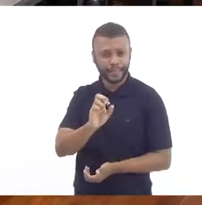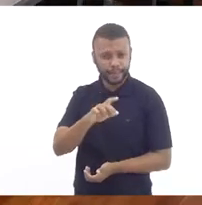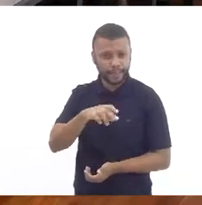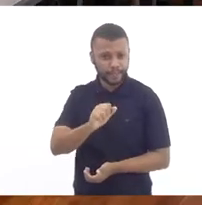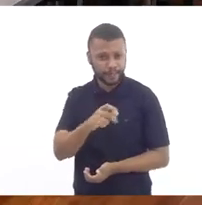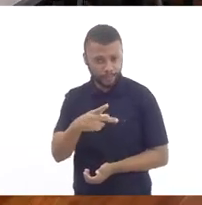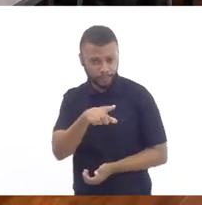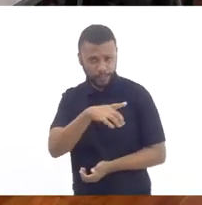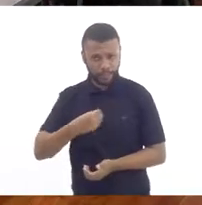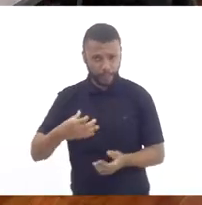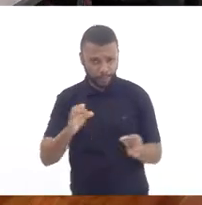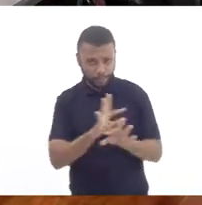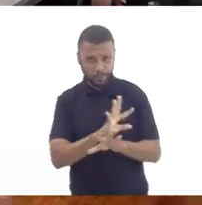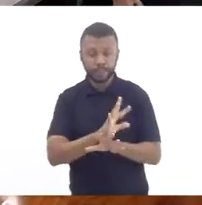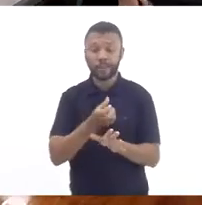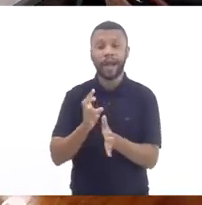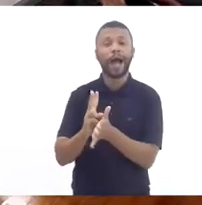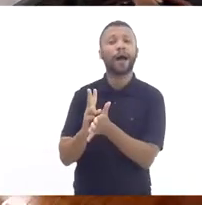Presente. Supervia.